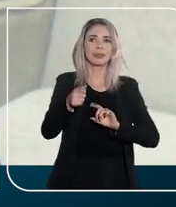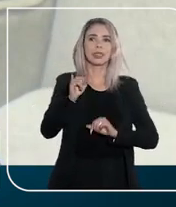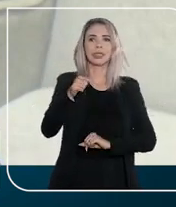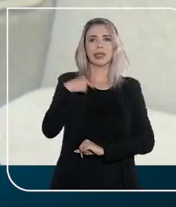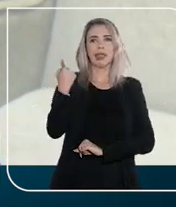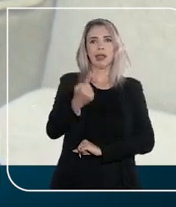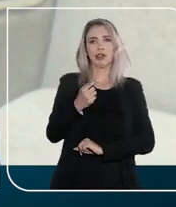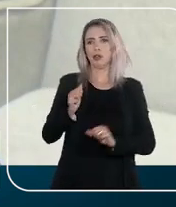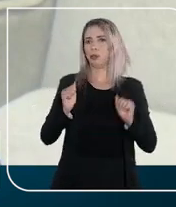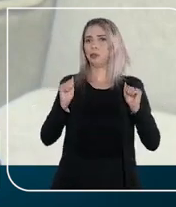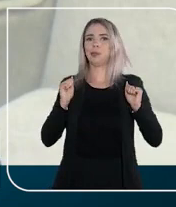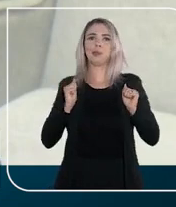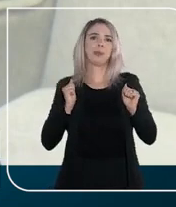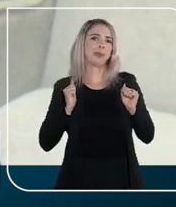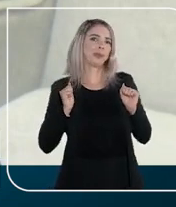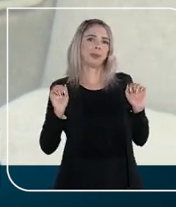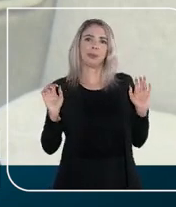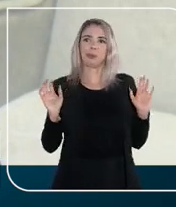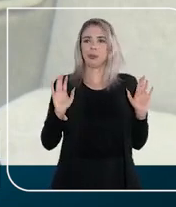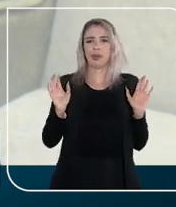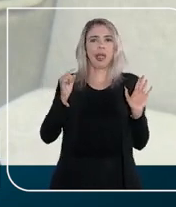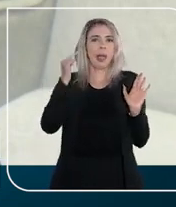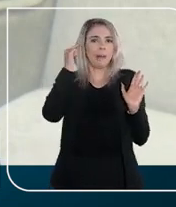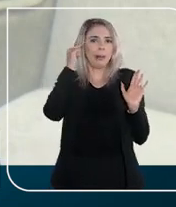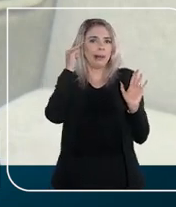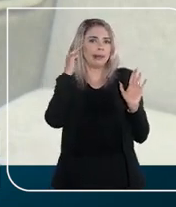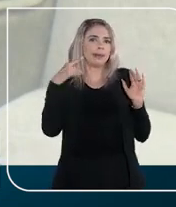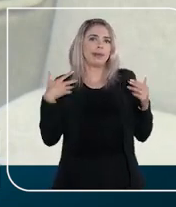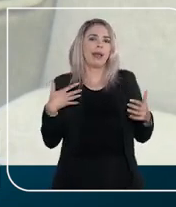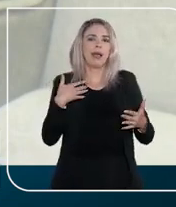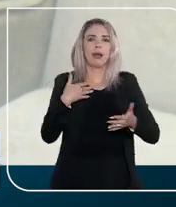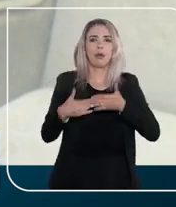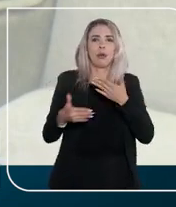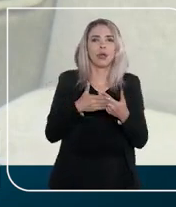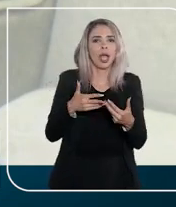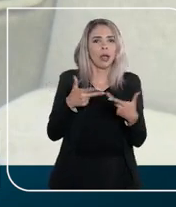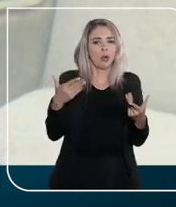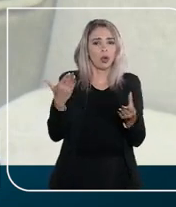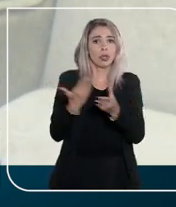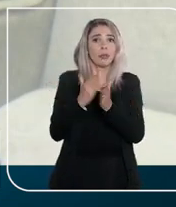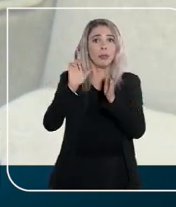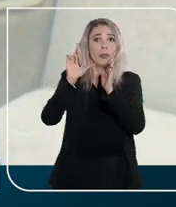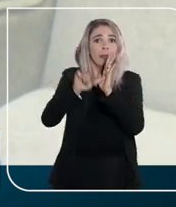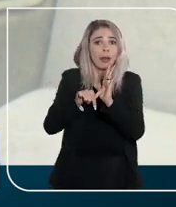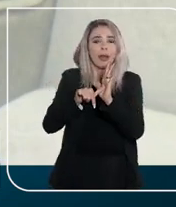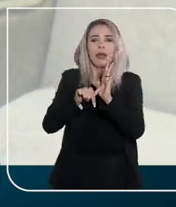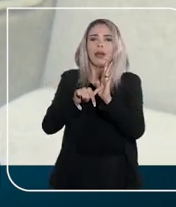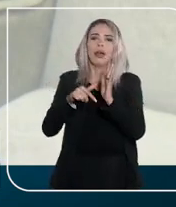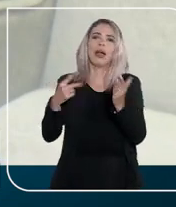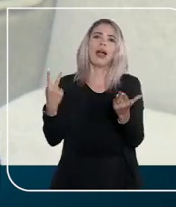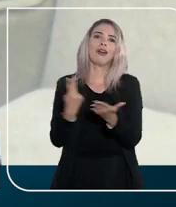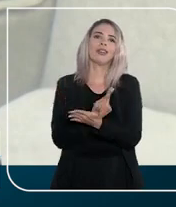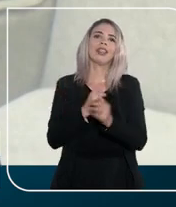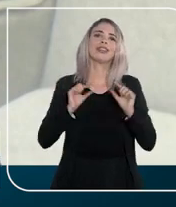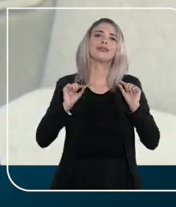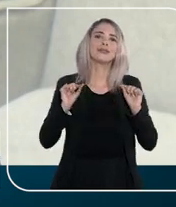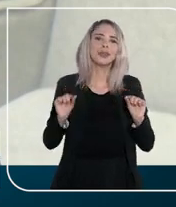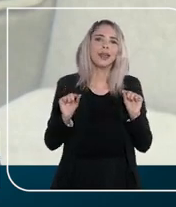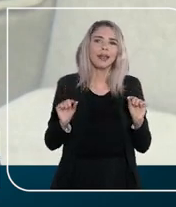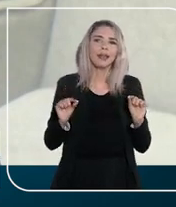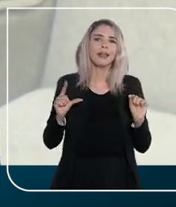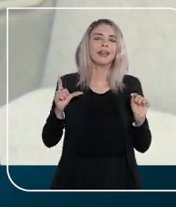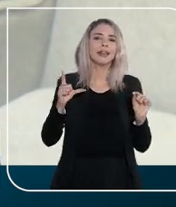se não reconhecêssemos que um ajuizamento tardio, muitas vezes,